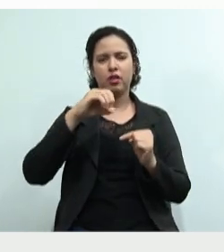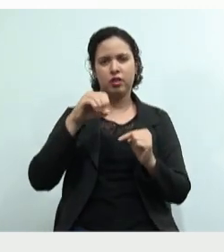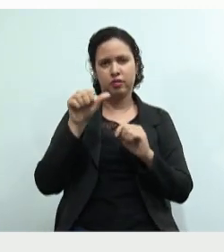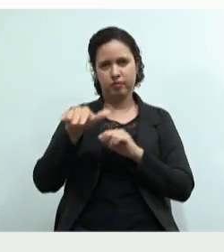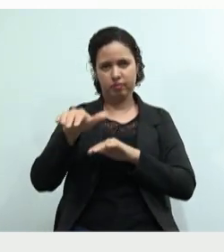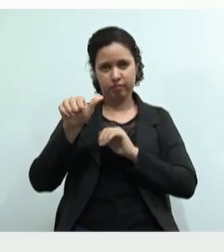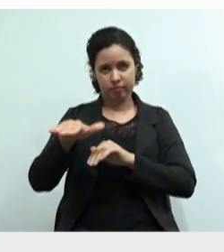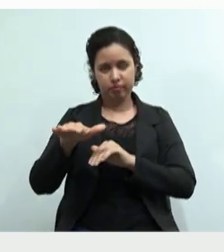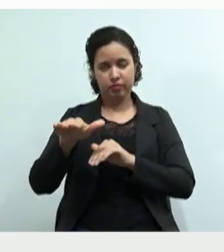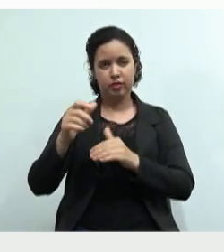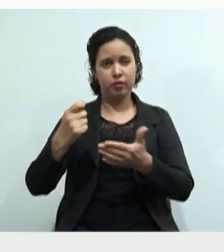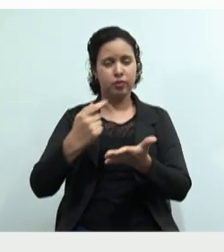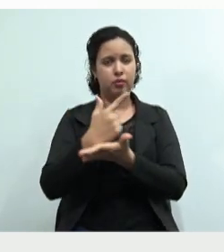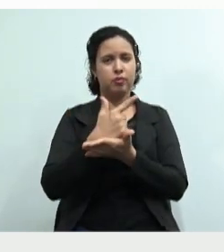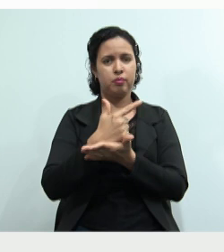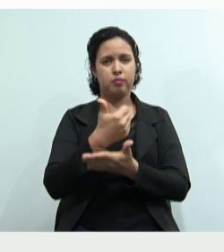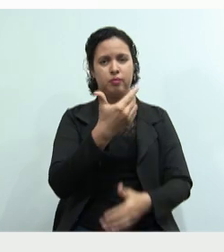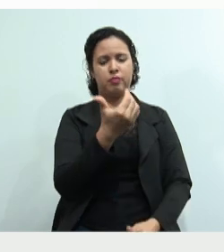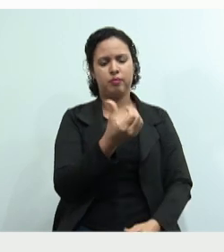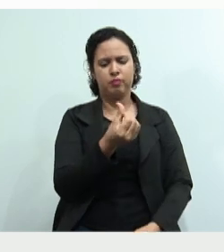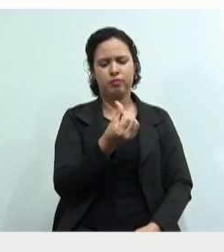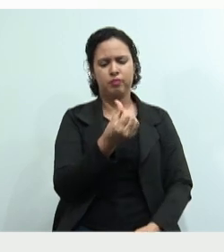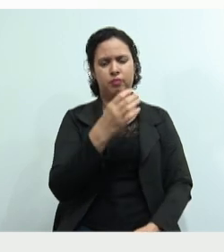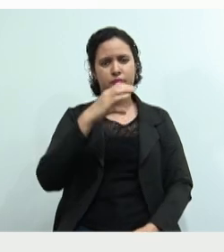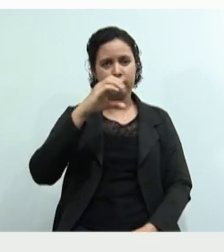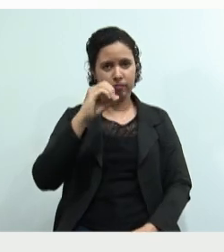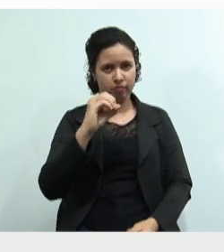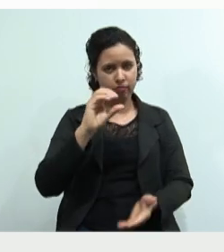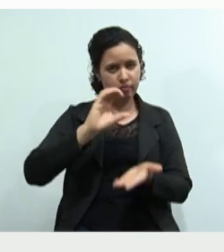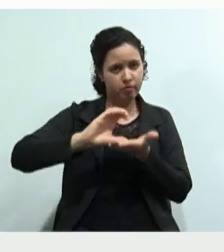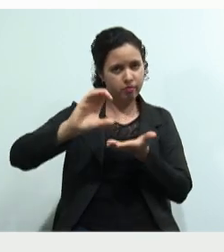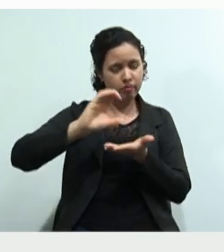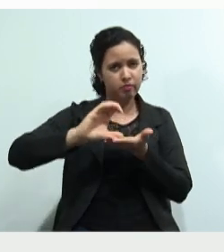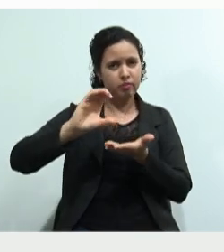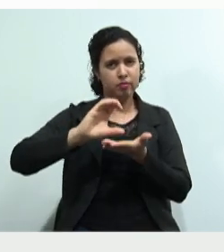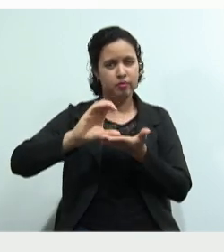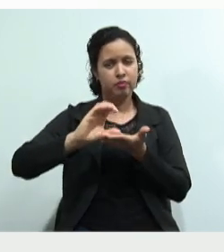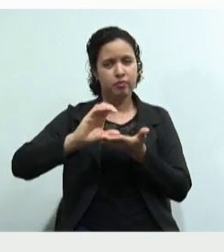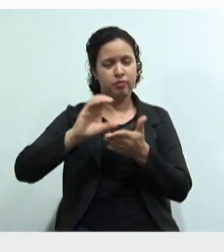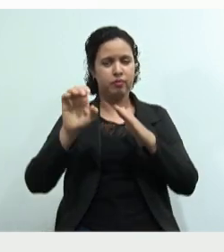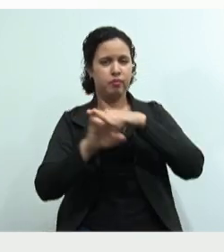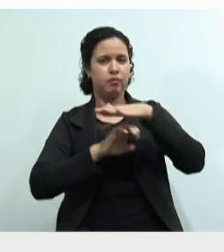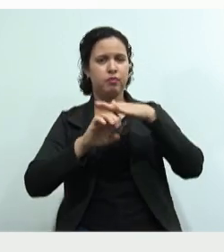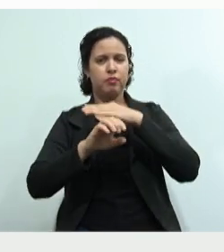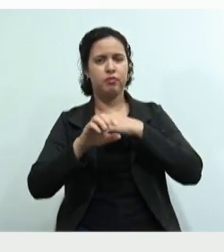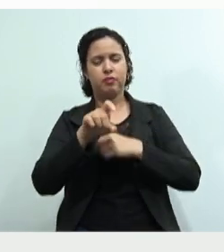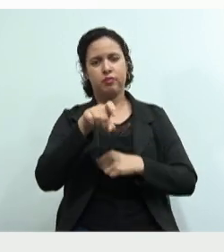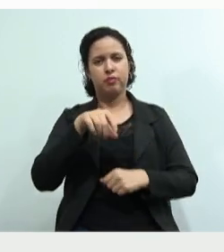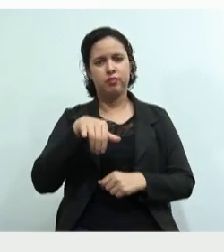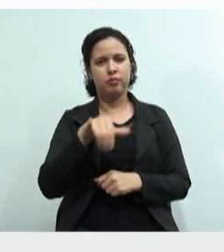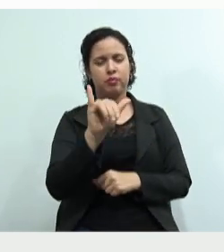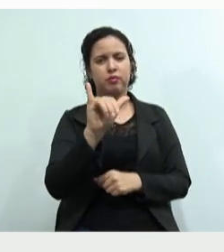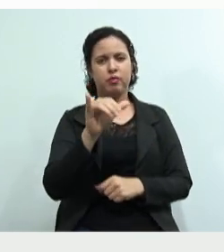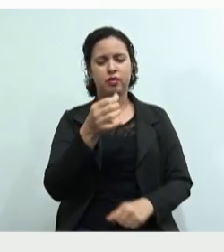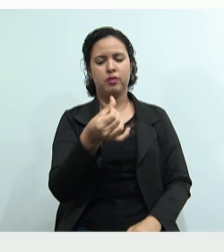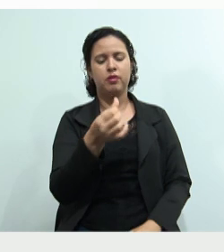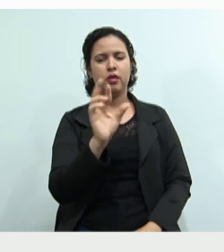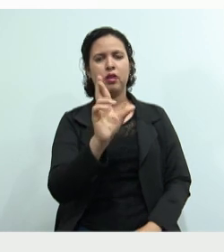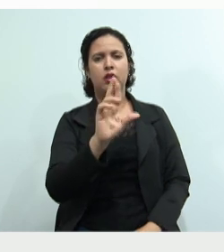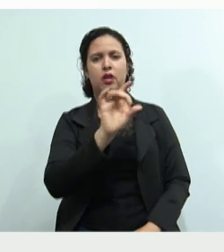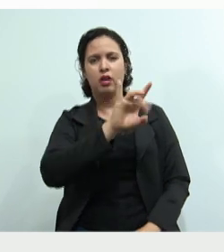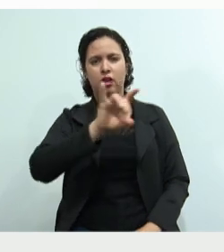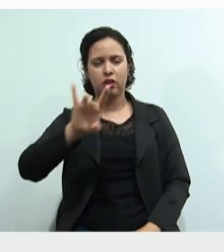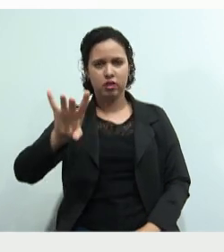setembro, comprou mais 60 unidades de cadernos da empresa XY no valor de R$ 6,00 cada